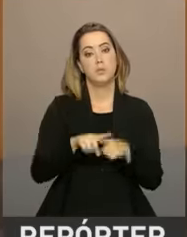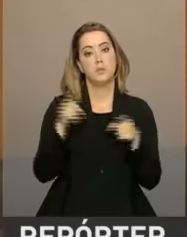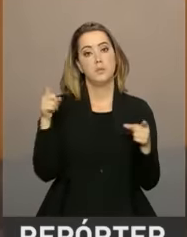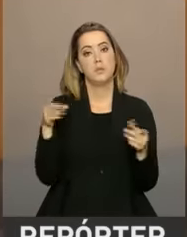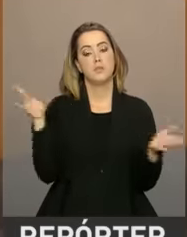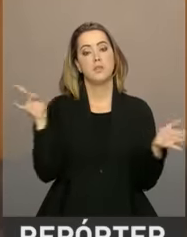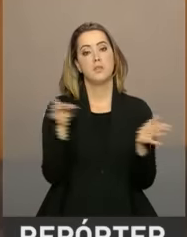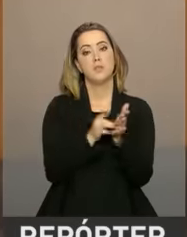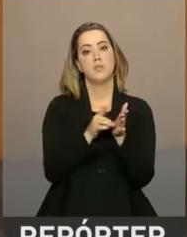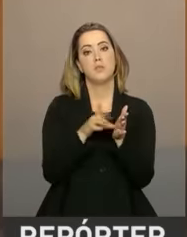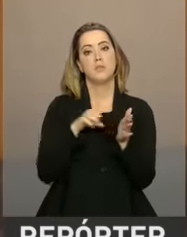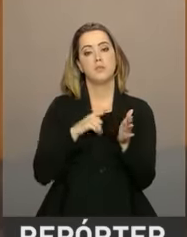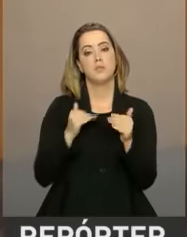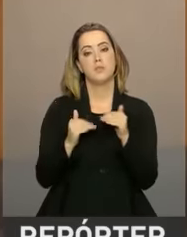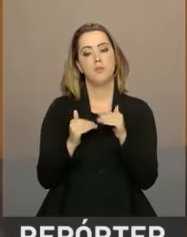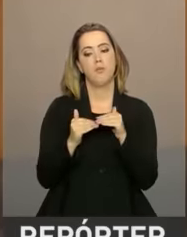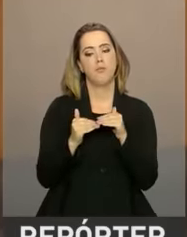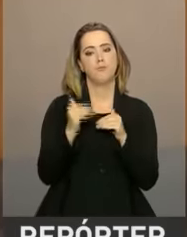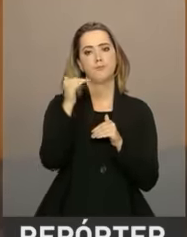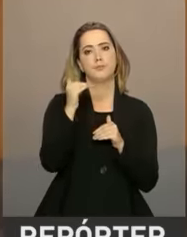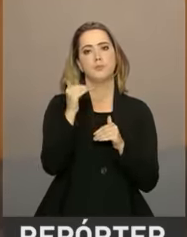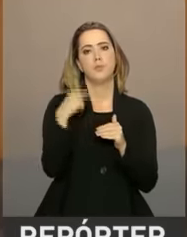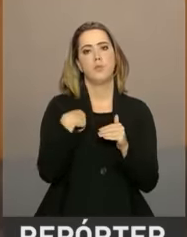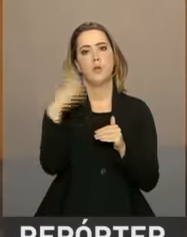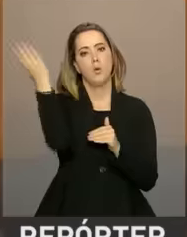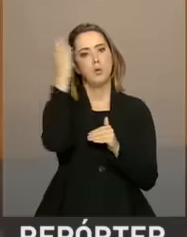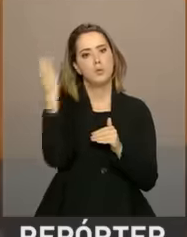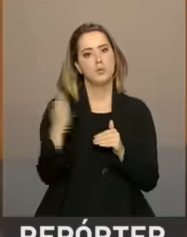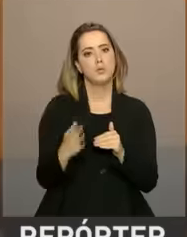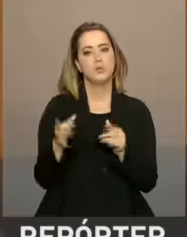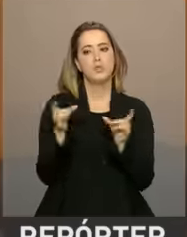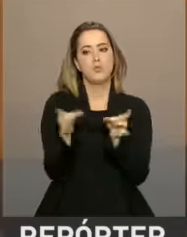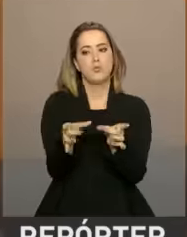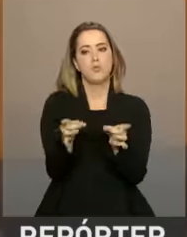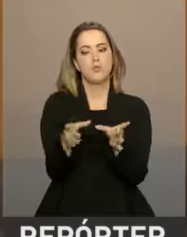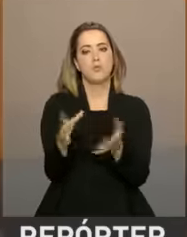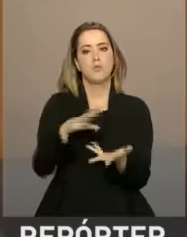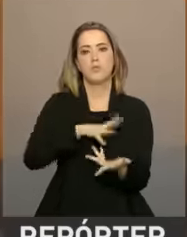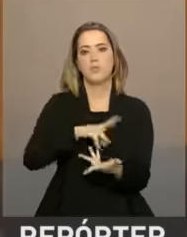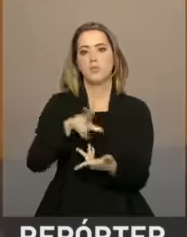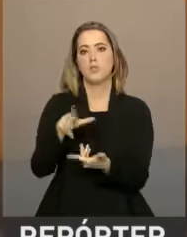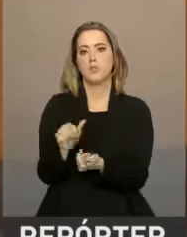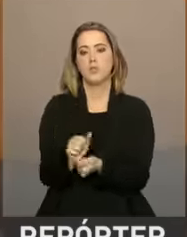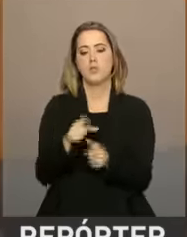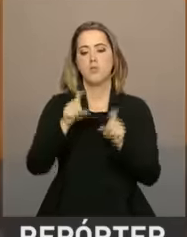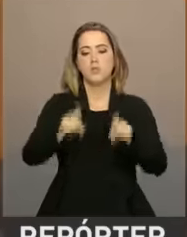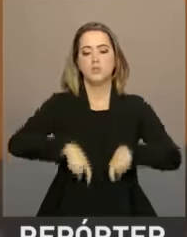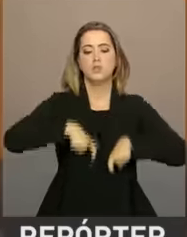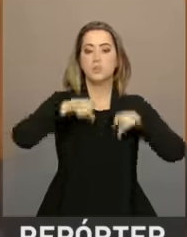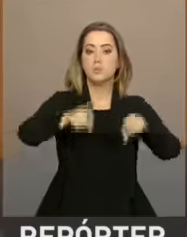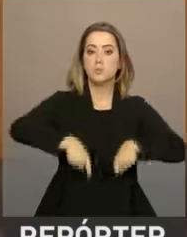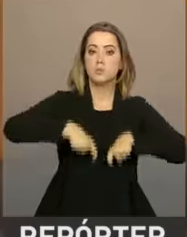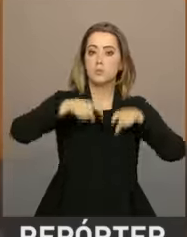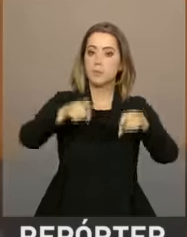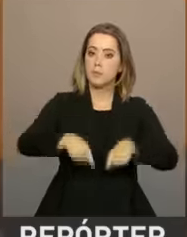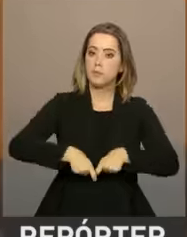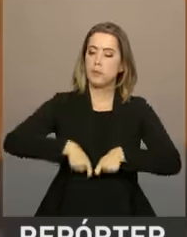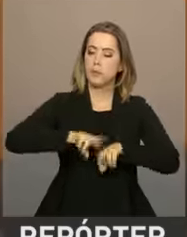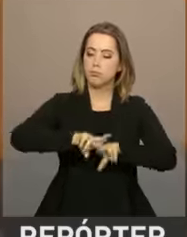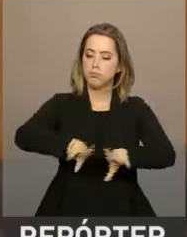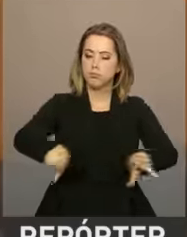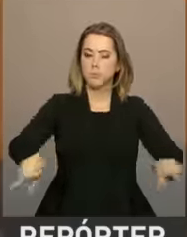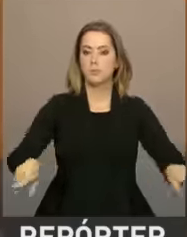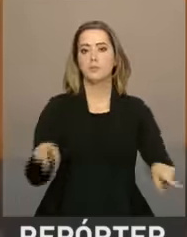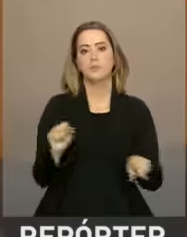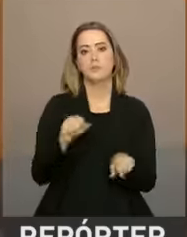verdade um aumento tanto da participação do Brasil nas exportações totais de bens agrícolas no mundo eh